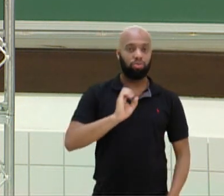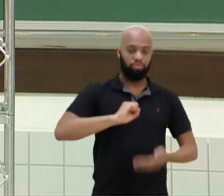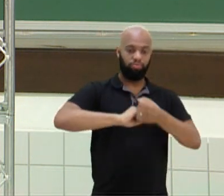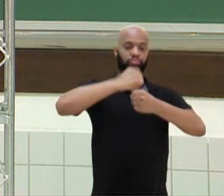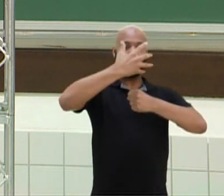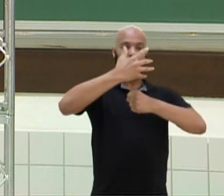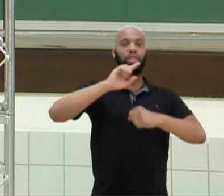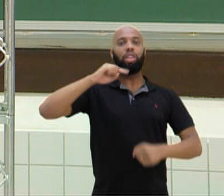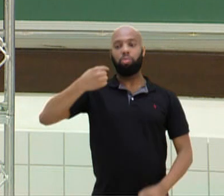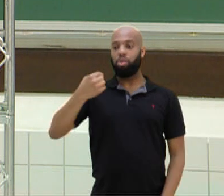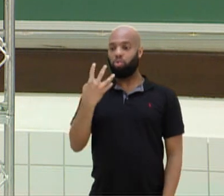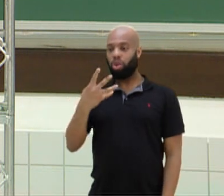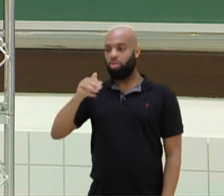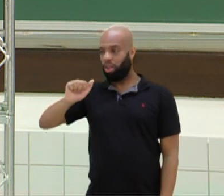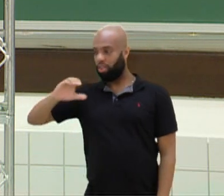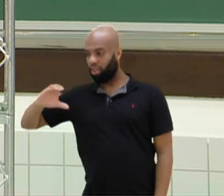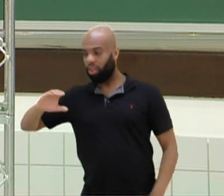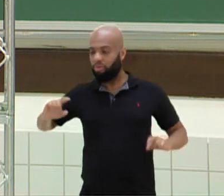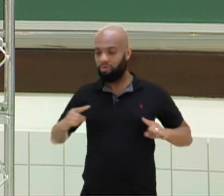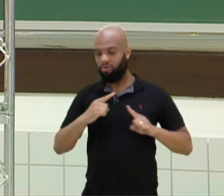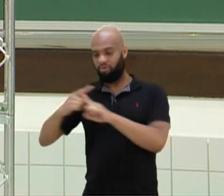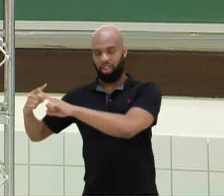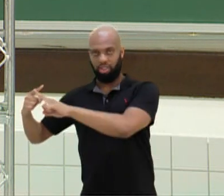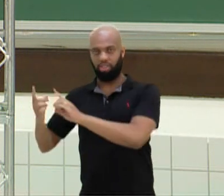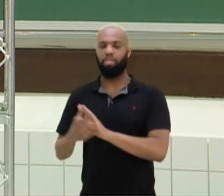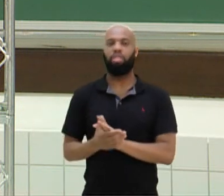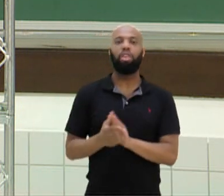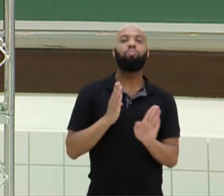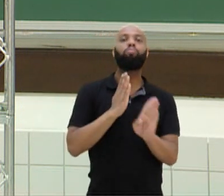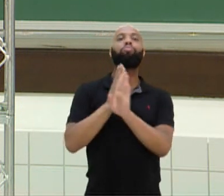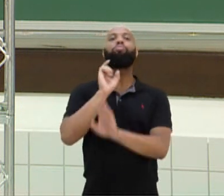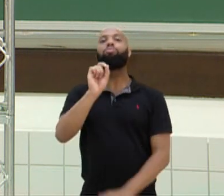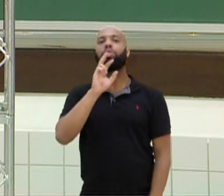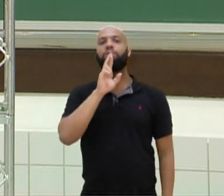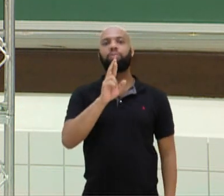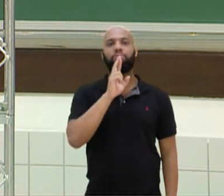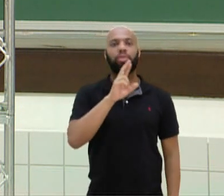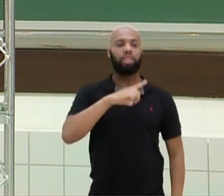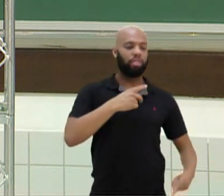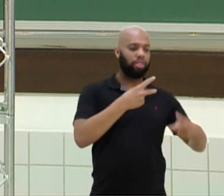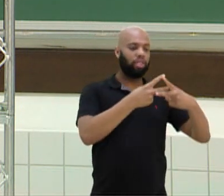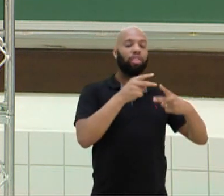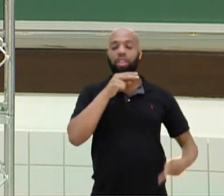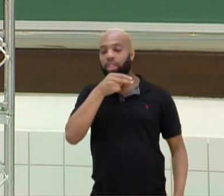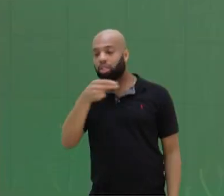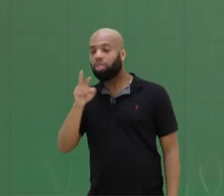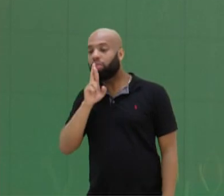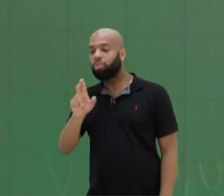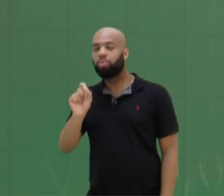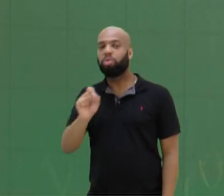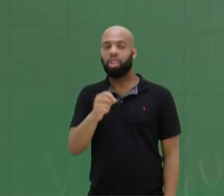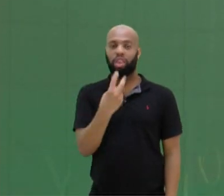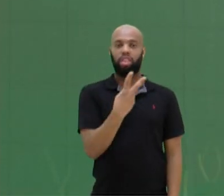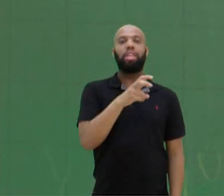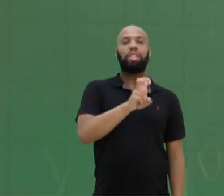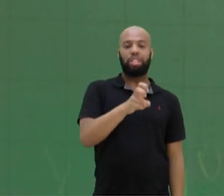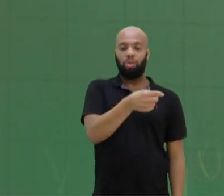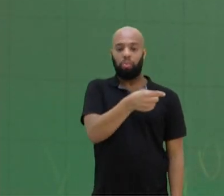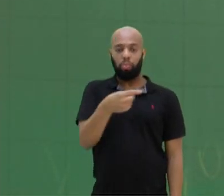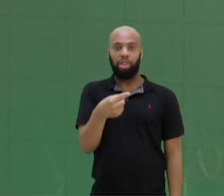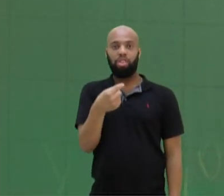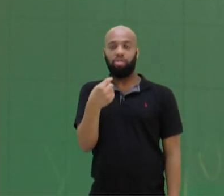6. Lembra, coloca tudo entre parênteses para não se perder nos sinais. B ao